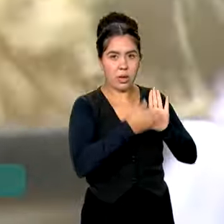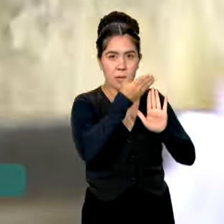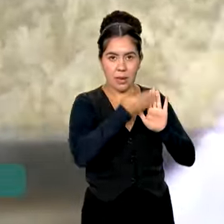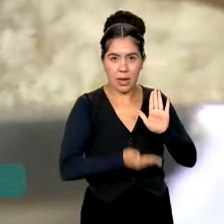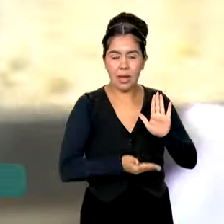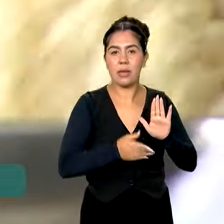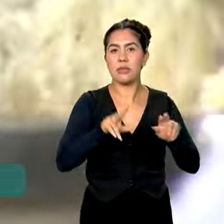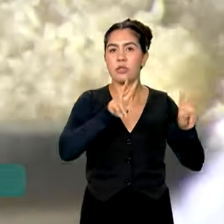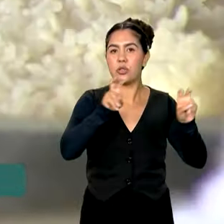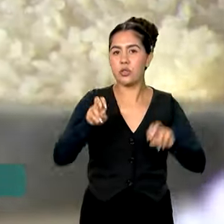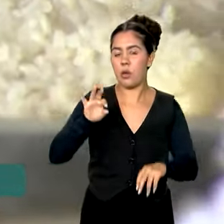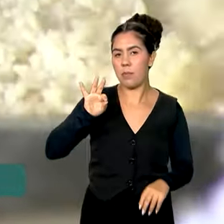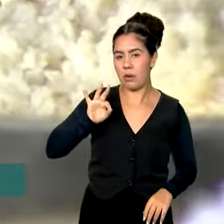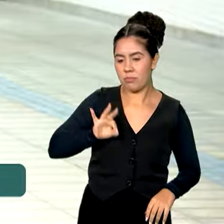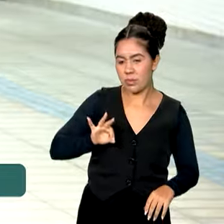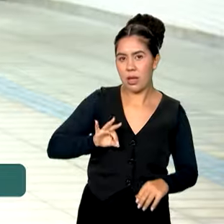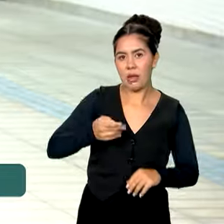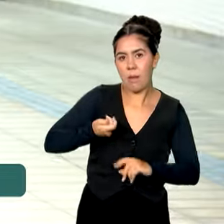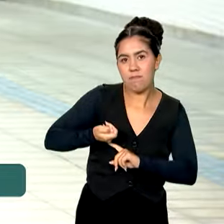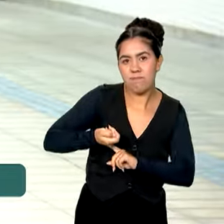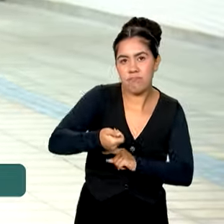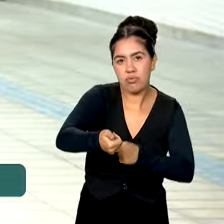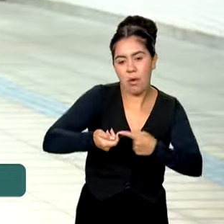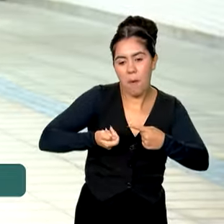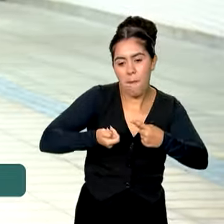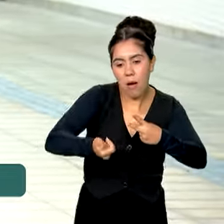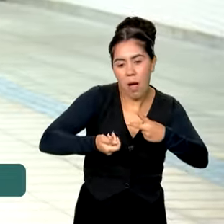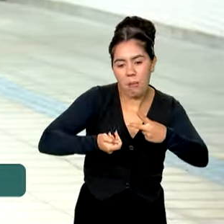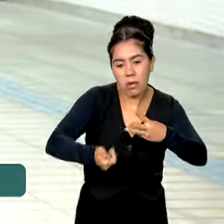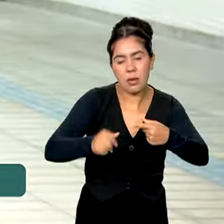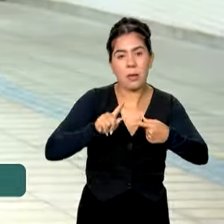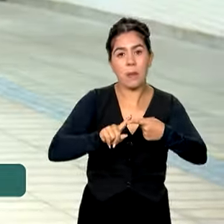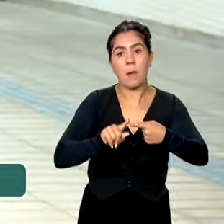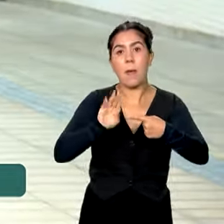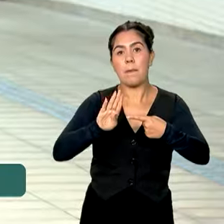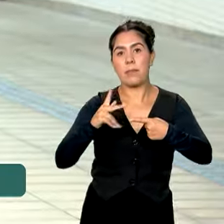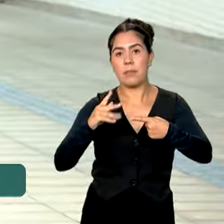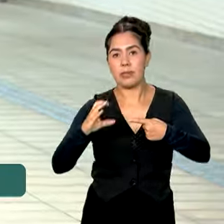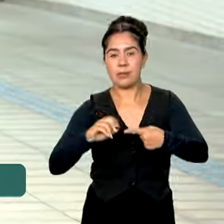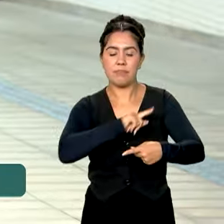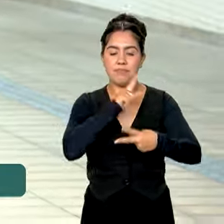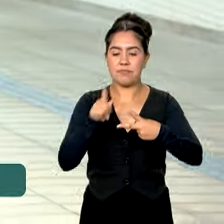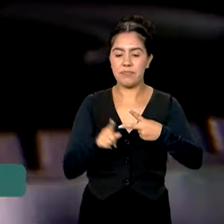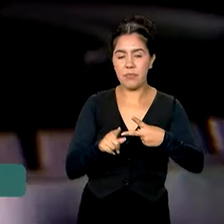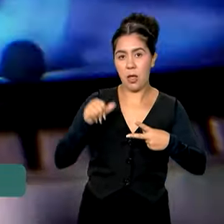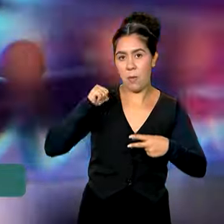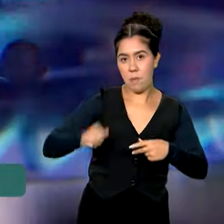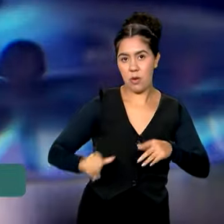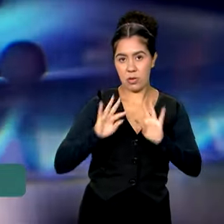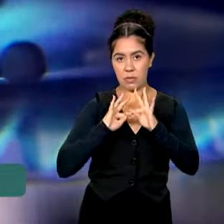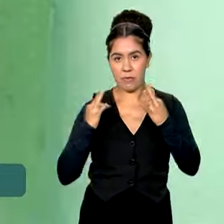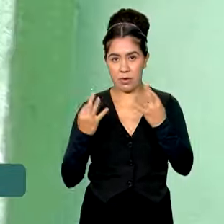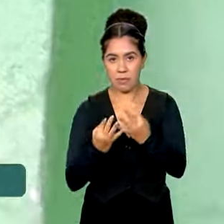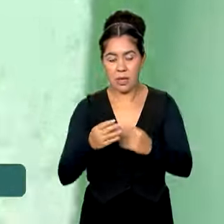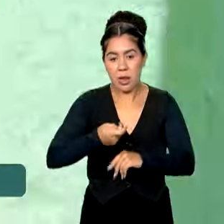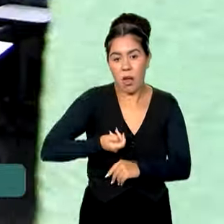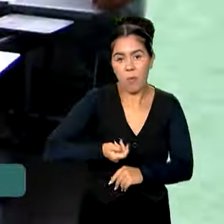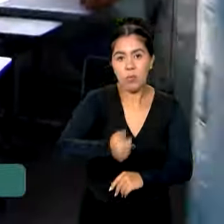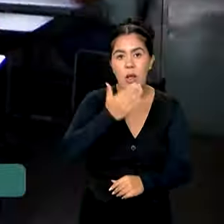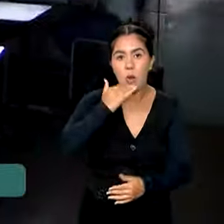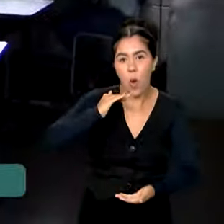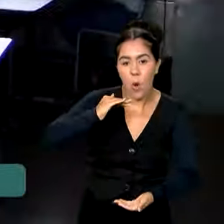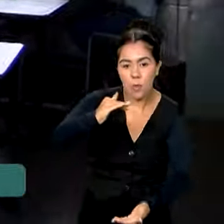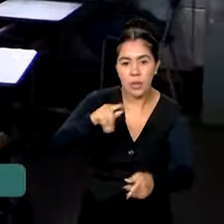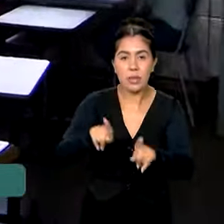renda, como o Bolsa Família, o Benefício de Prestação Continuada, BPC, Auxílio Gás, Pé de